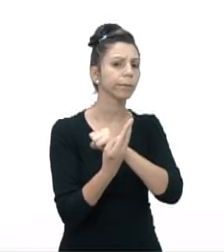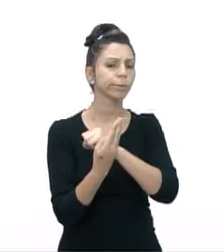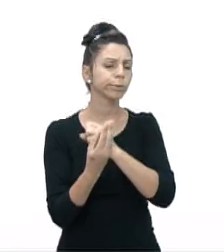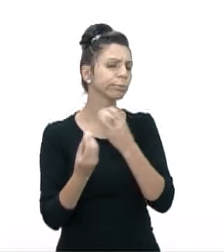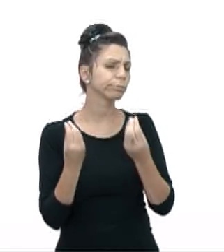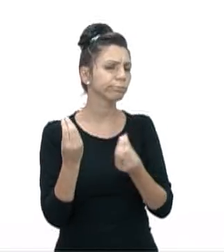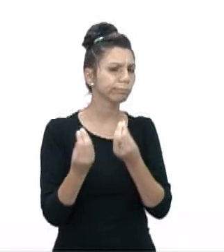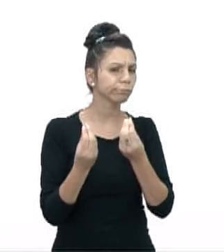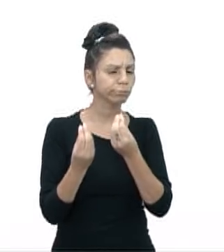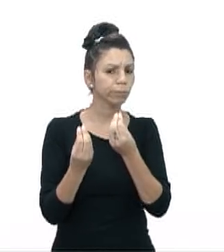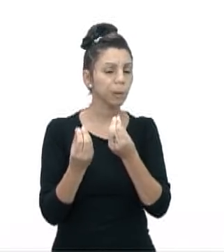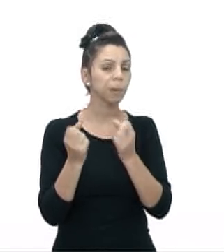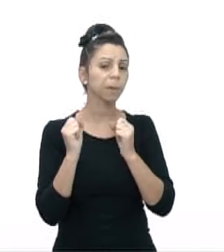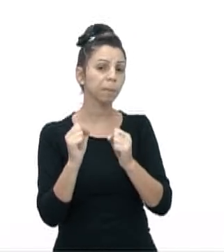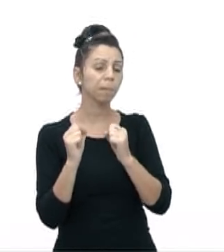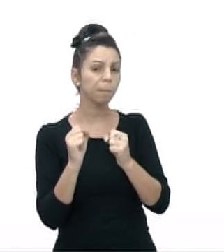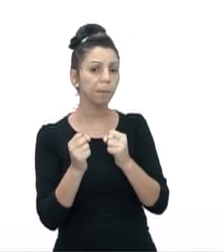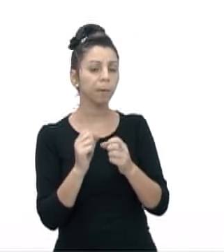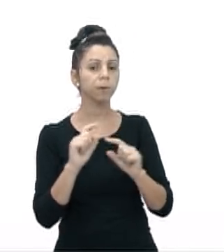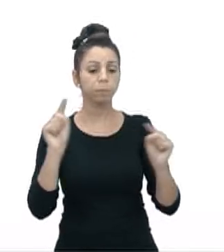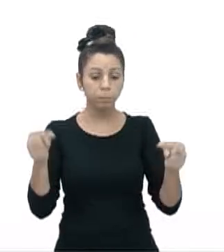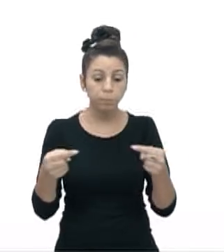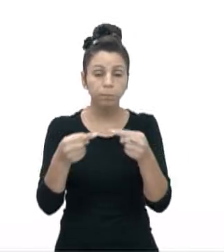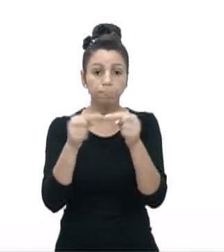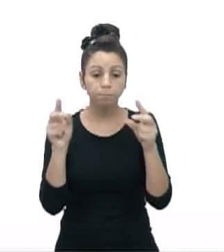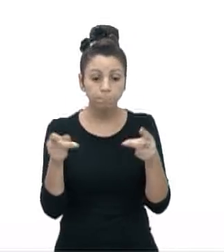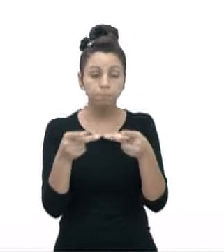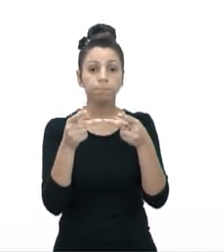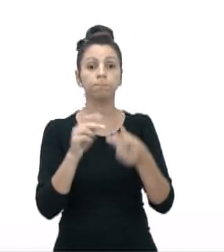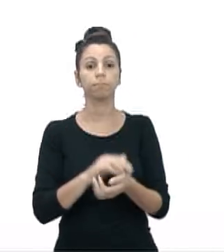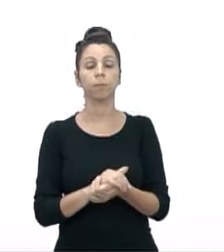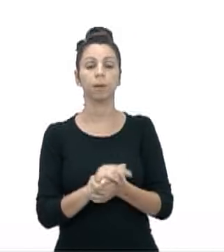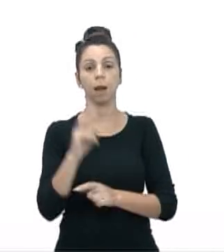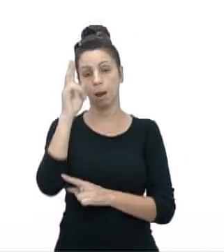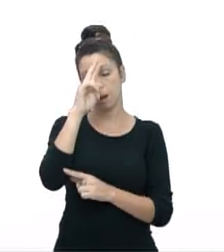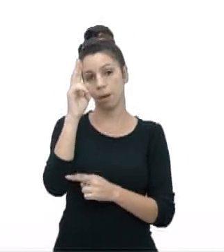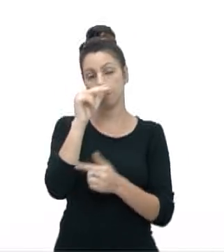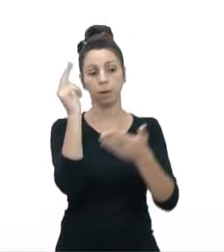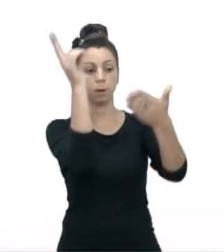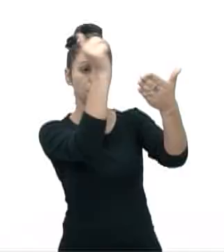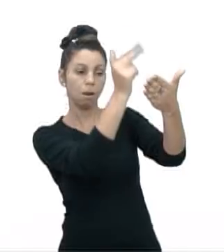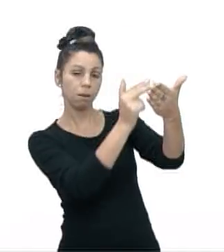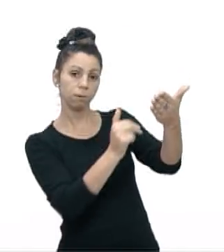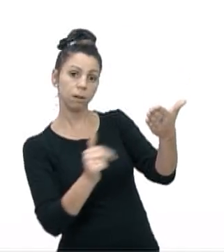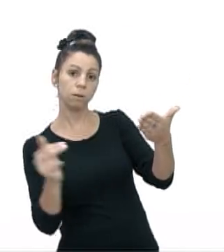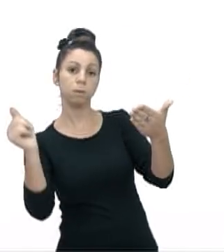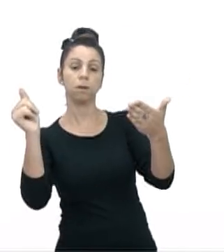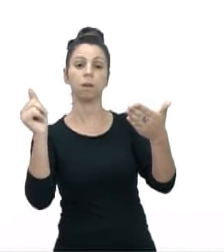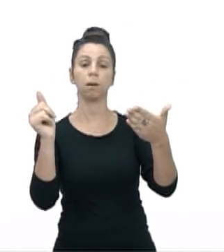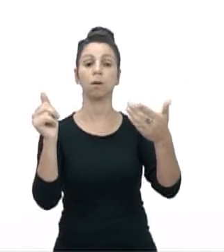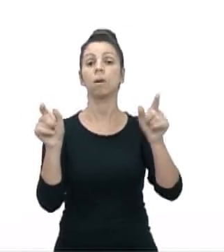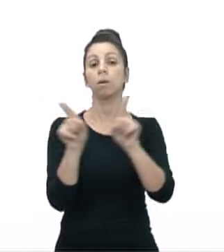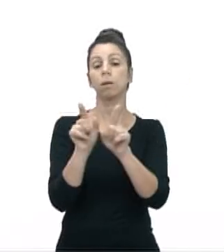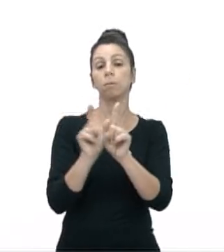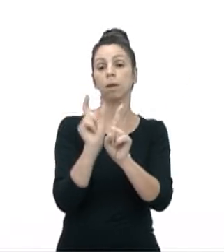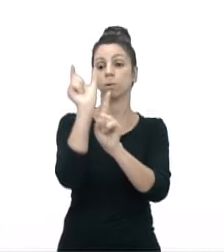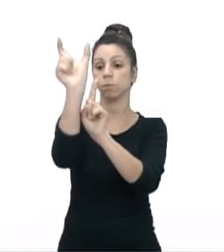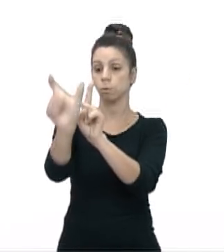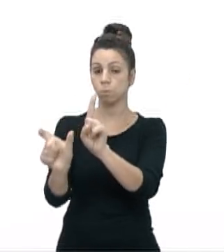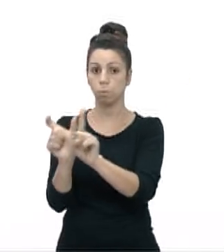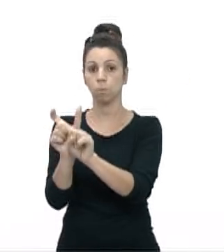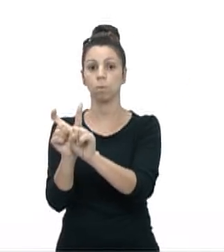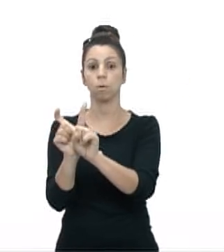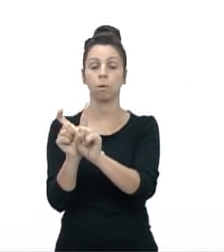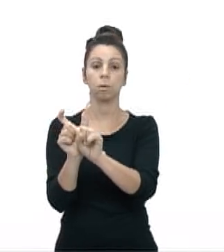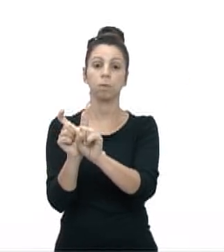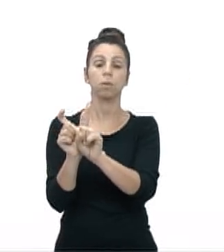Então pense aí o que poderia compor esse folder. Lembre-se de fazer desenhos, slogan, o discurso verbal, né, as